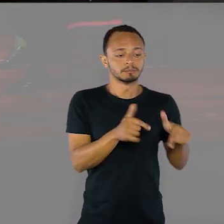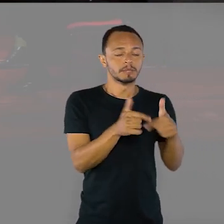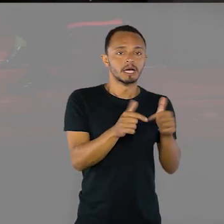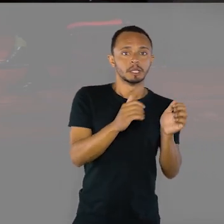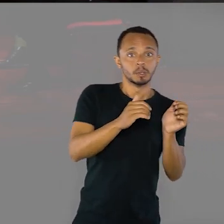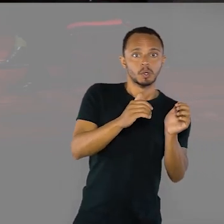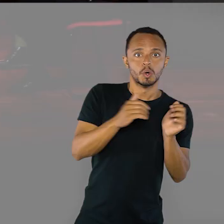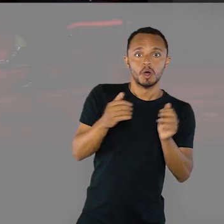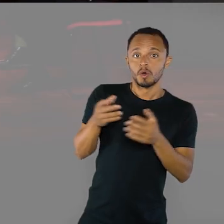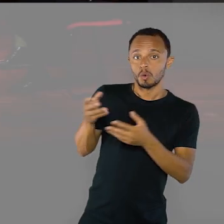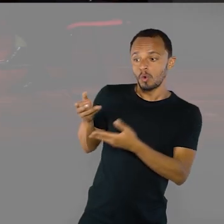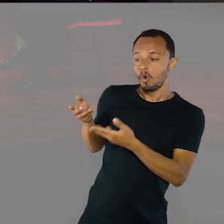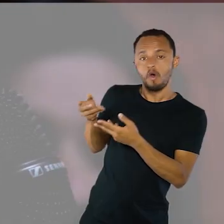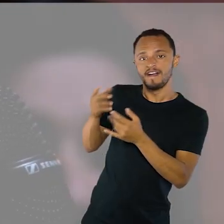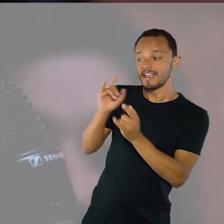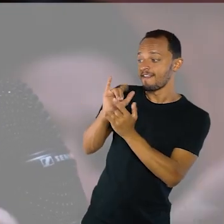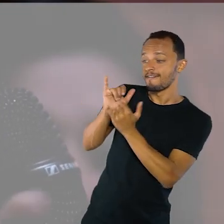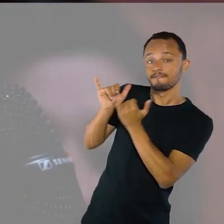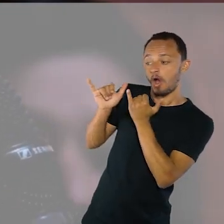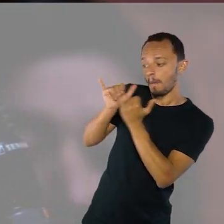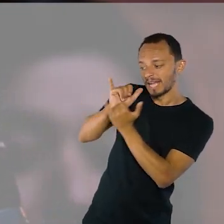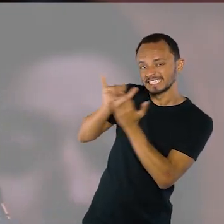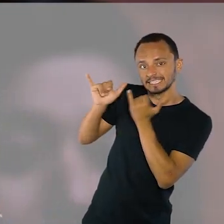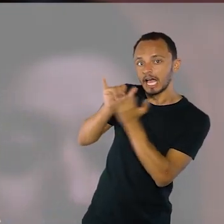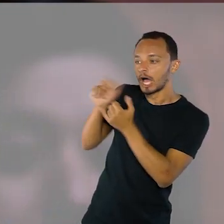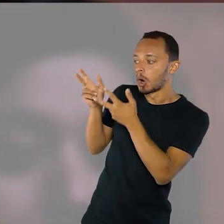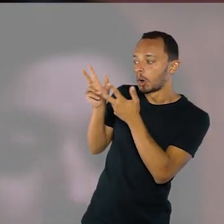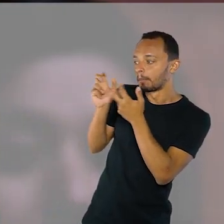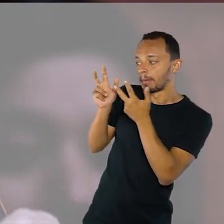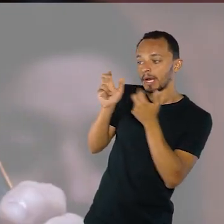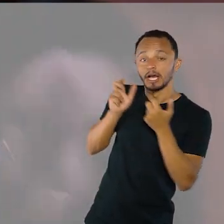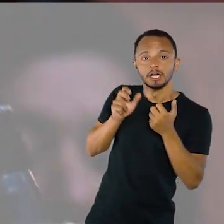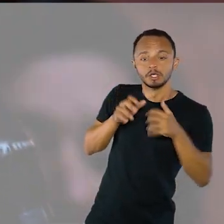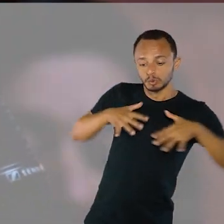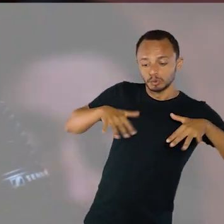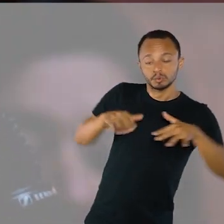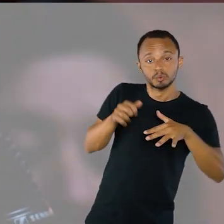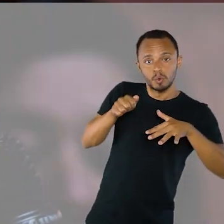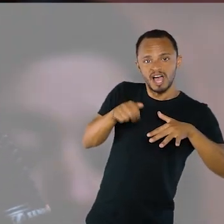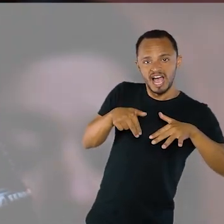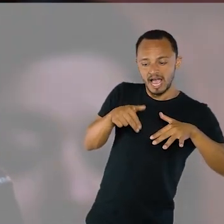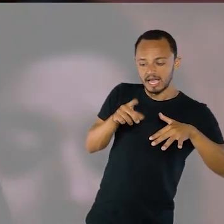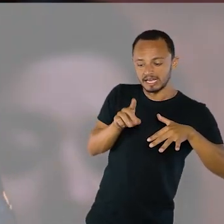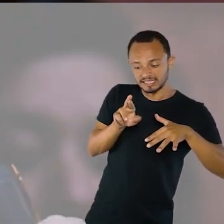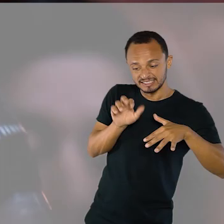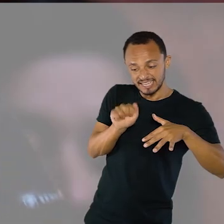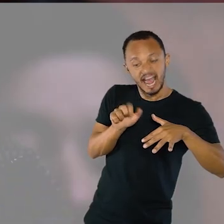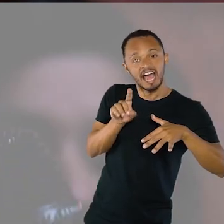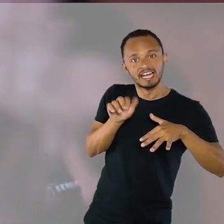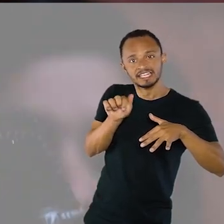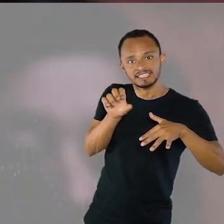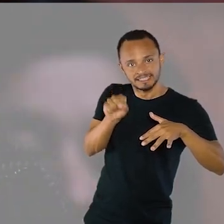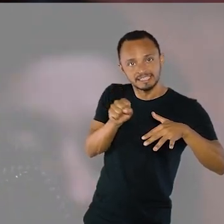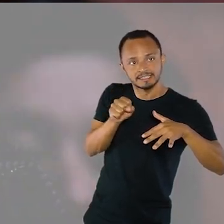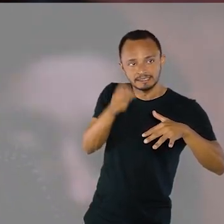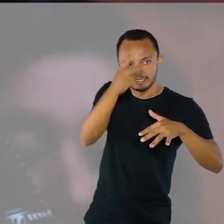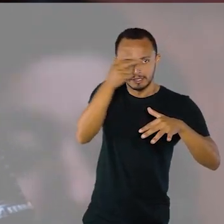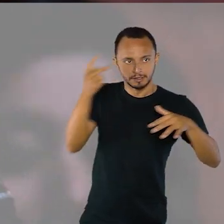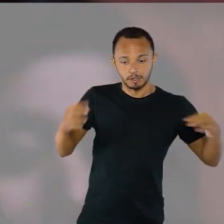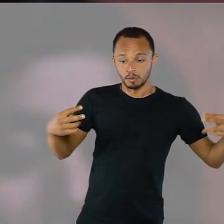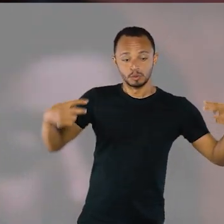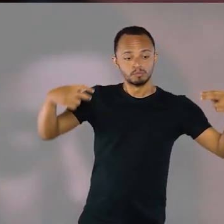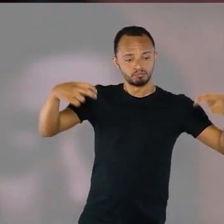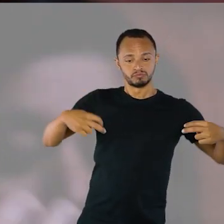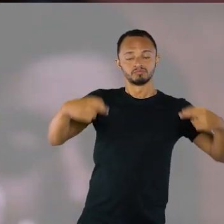de Lisboa, reunida ali com os irmãos Andradas, né? Ou seja, eles estão em frente dela, esperando uma decisão